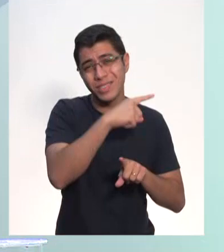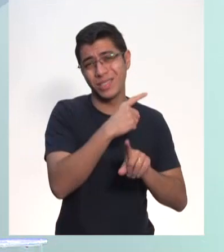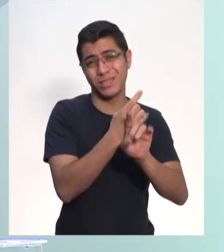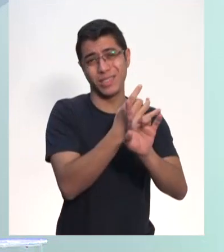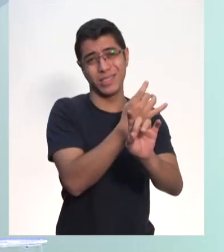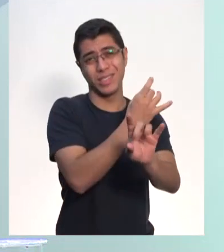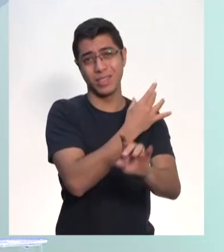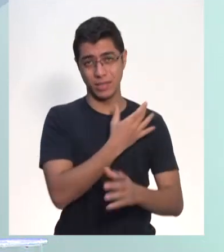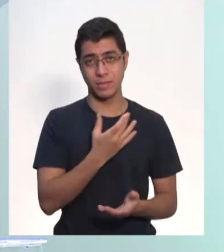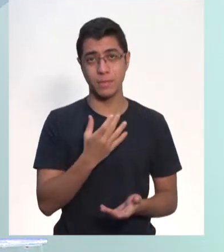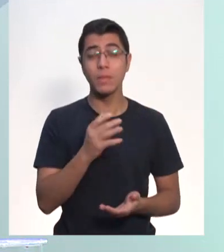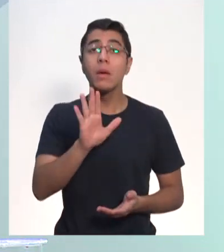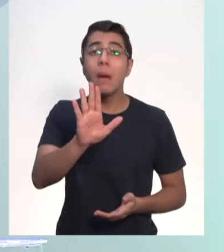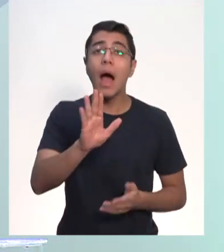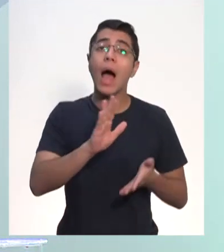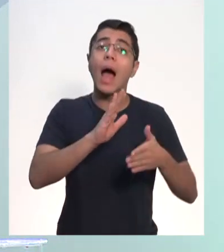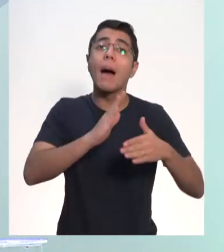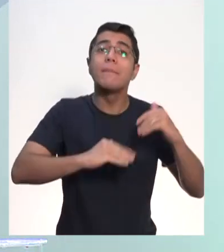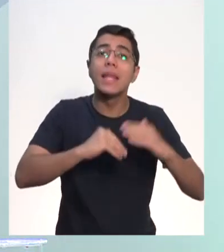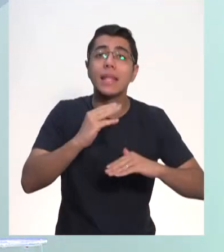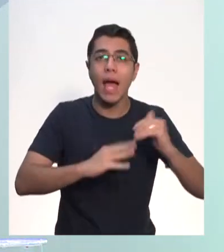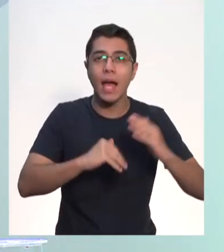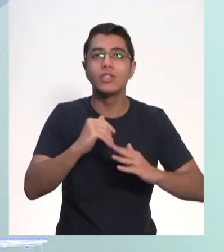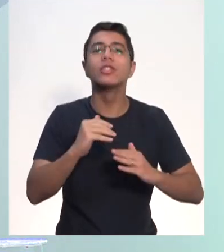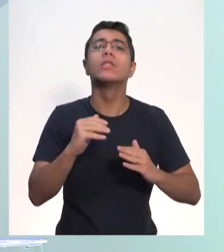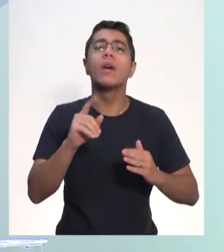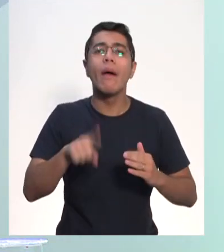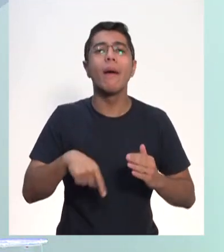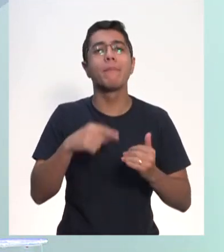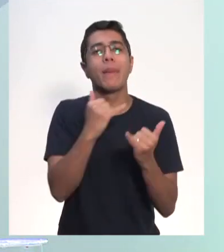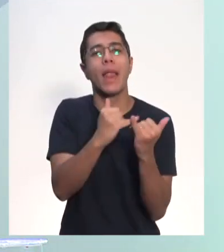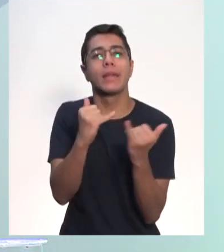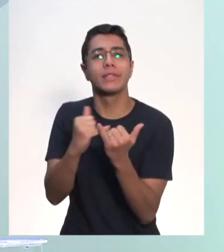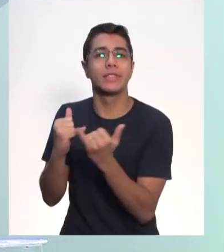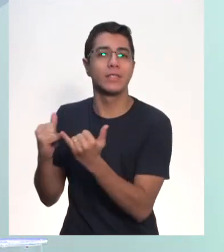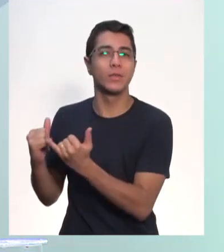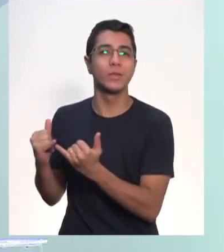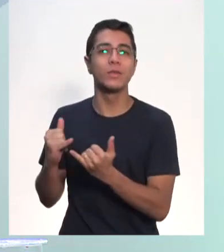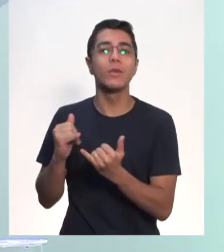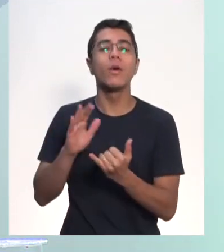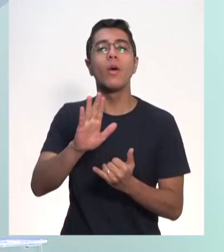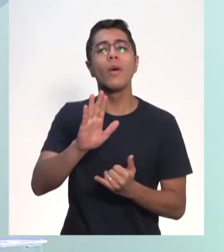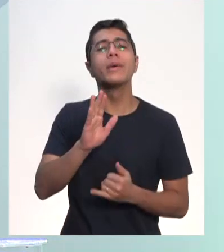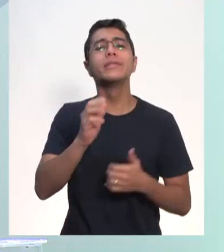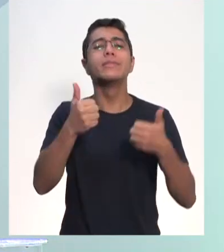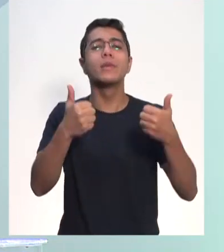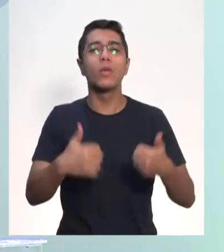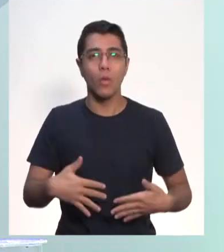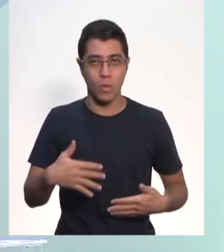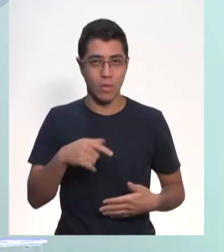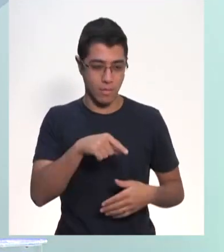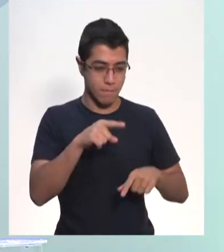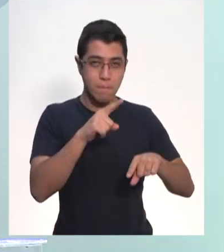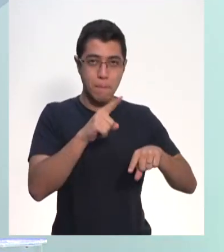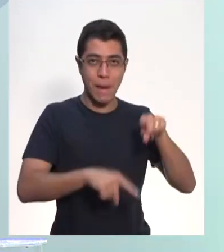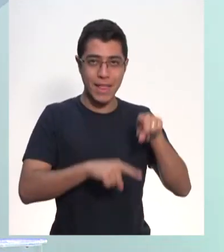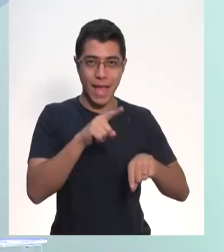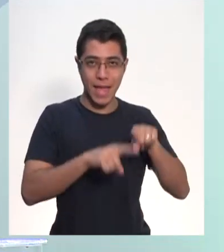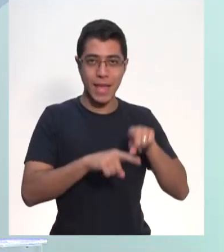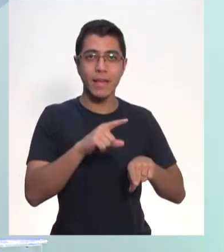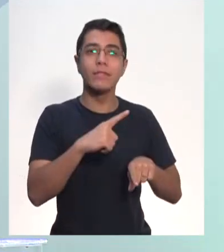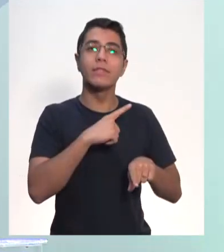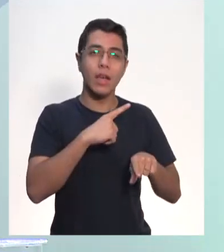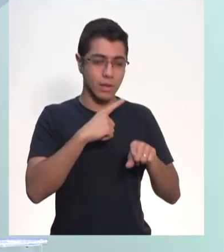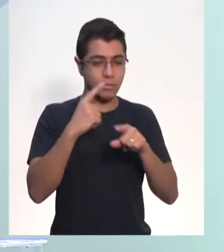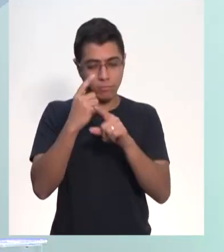eu trabalho os estados físicos pensando num modelo de constituição submicroscópica. Quando eu trabalhar a habilidade essencial, que vai falar de